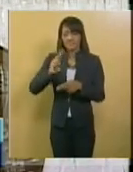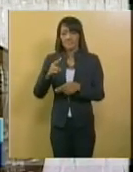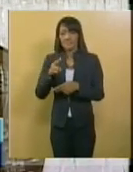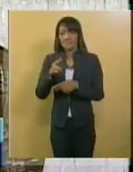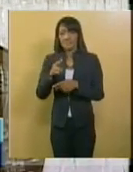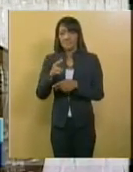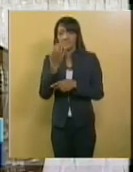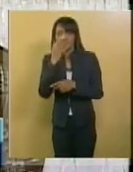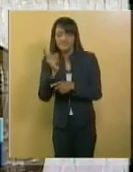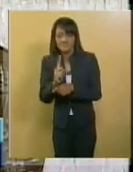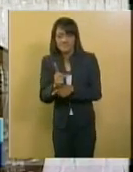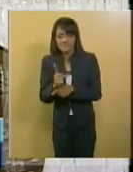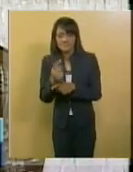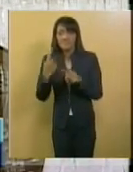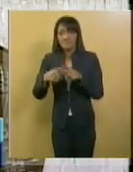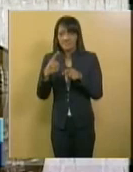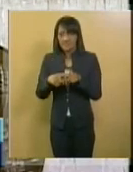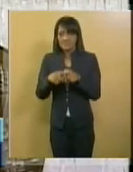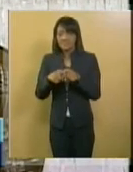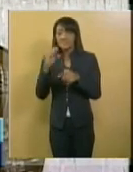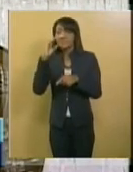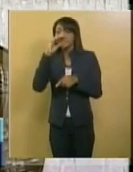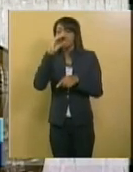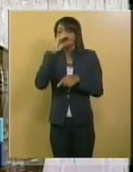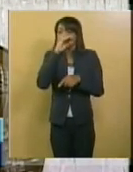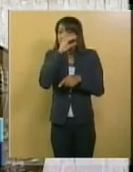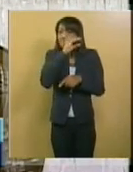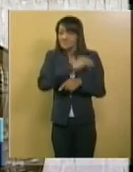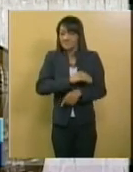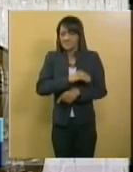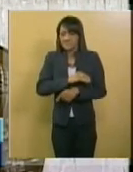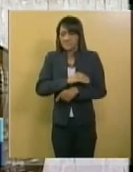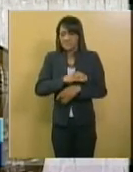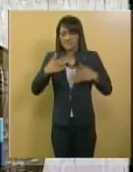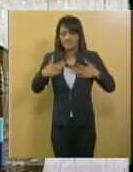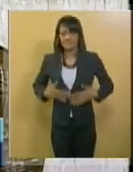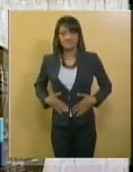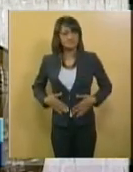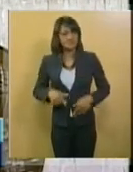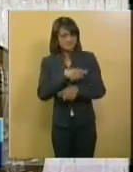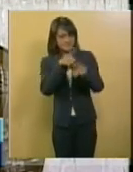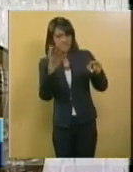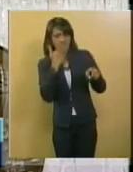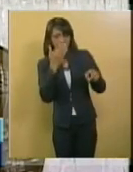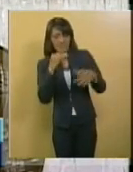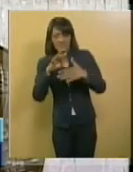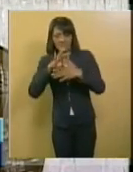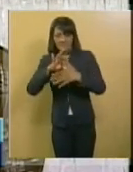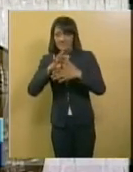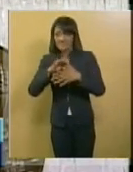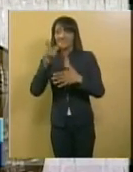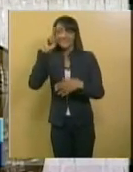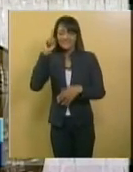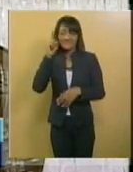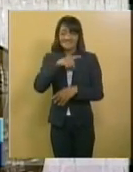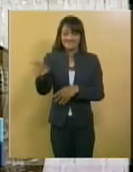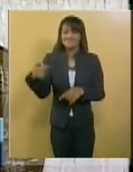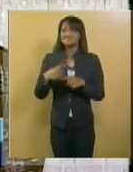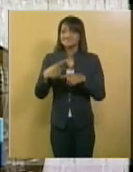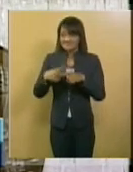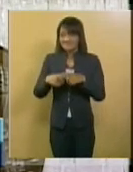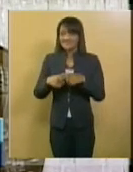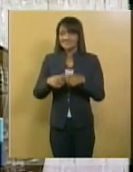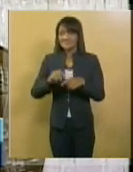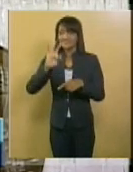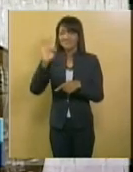latindo. Identifica porque elas emanam calor e ali dentro tem sangue quente. Quem aqui come carne, come leishmaniose todo dia. Porque onde mais tem leishmaniose